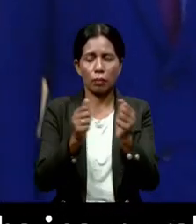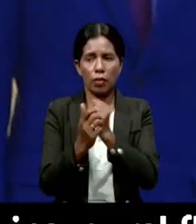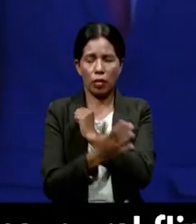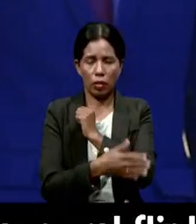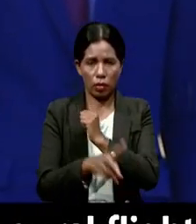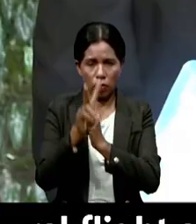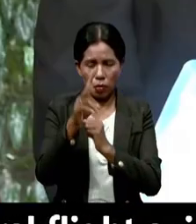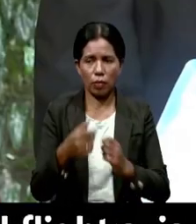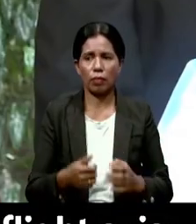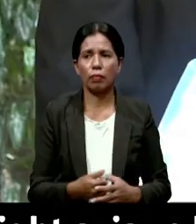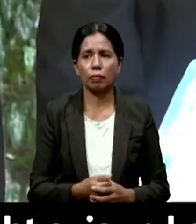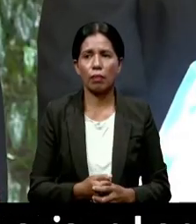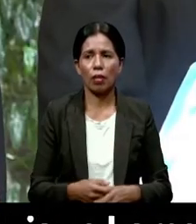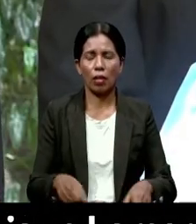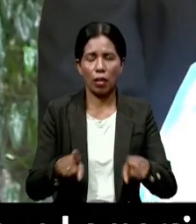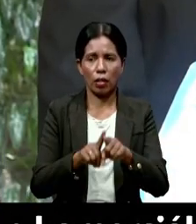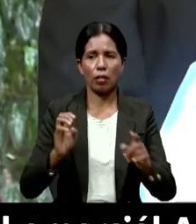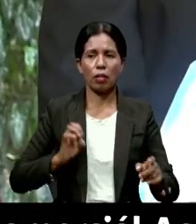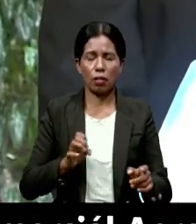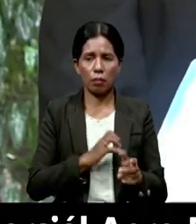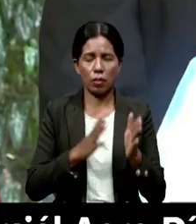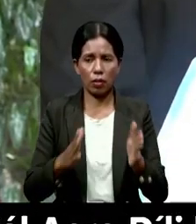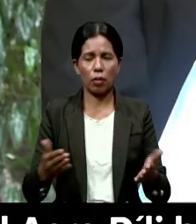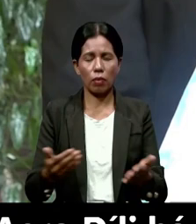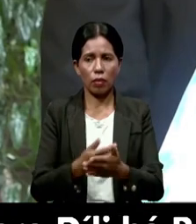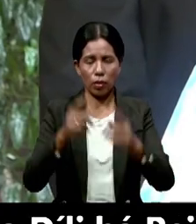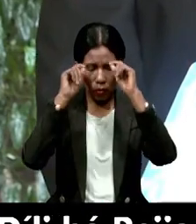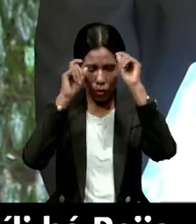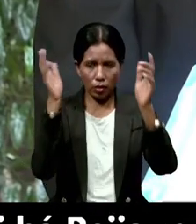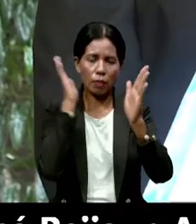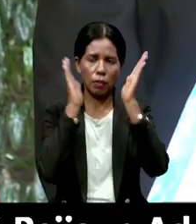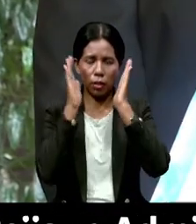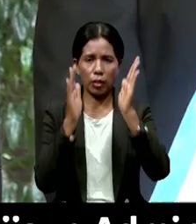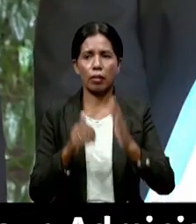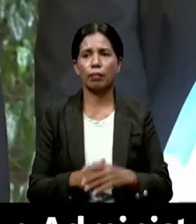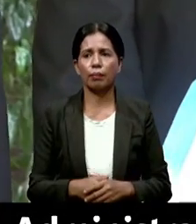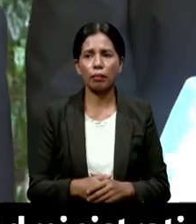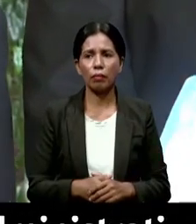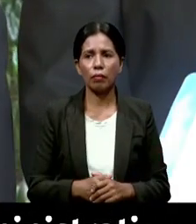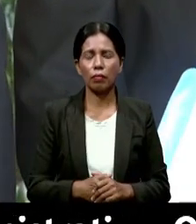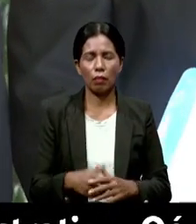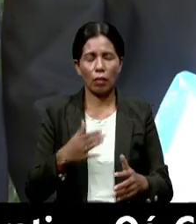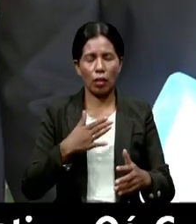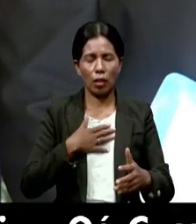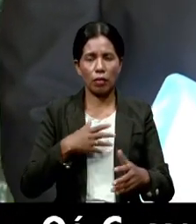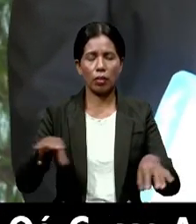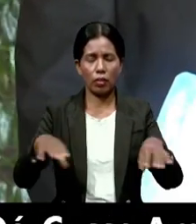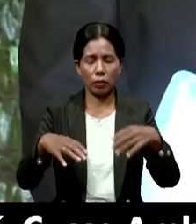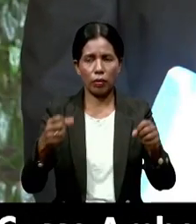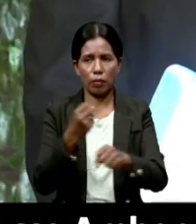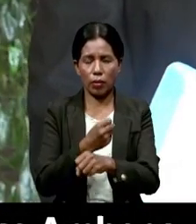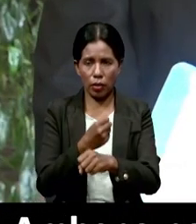Ruane. No dar embaixador Fong Timor-Leste para Malésia, há uma missão a tu serviço